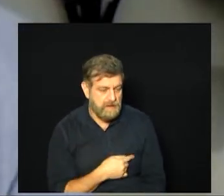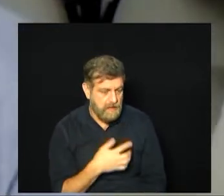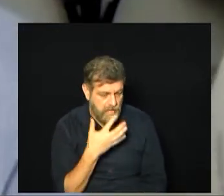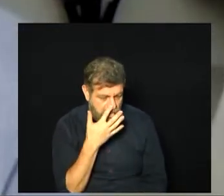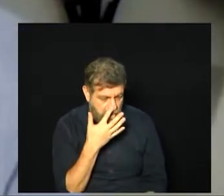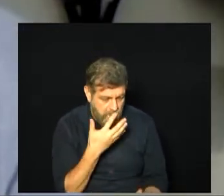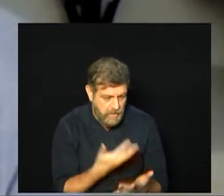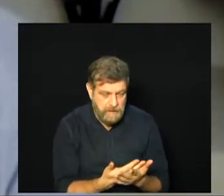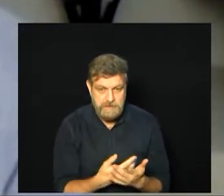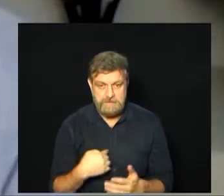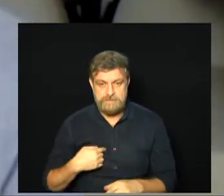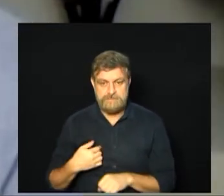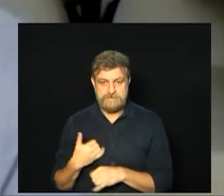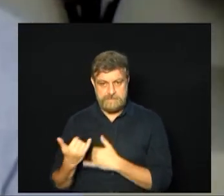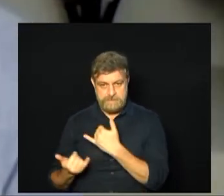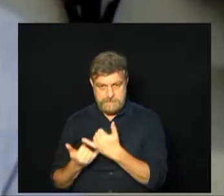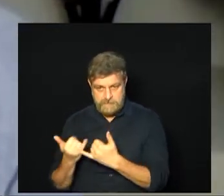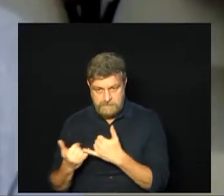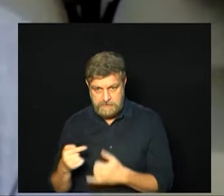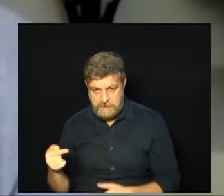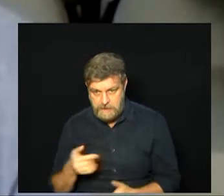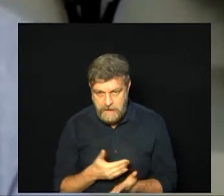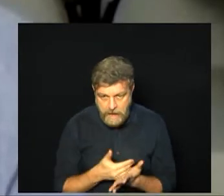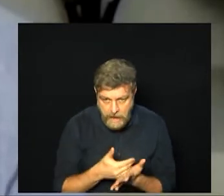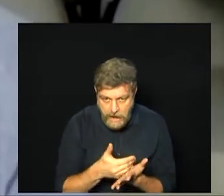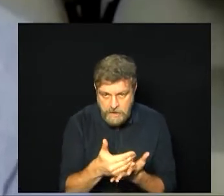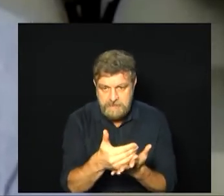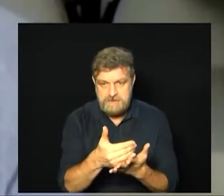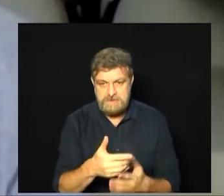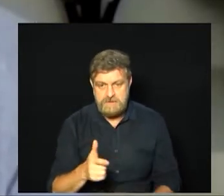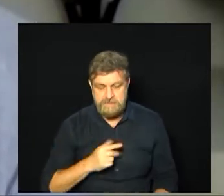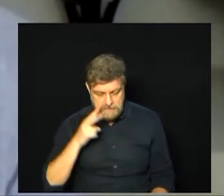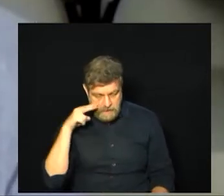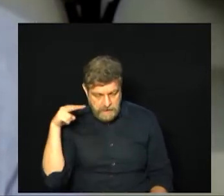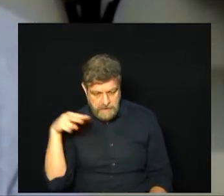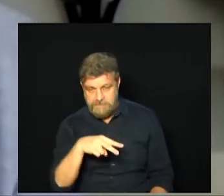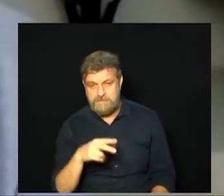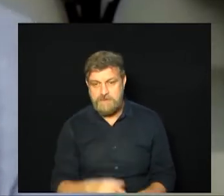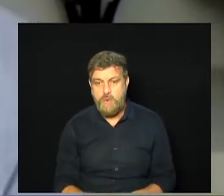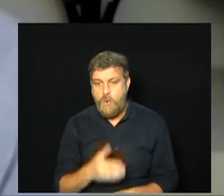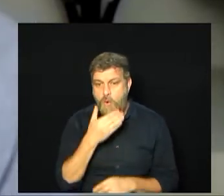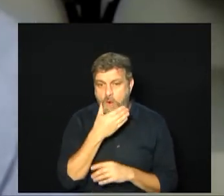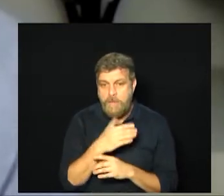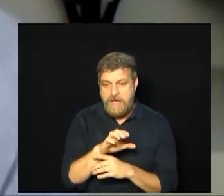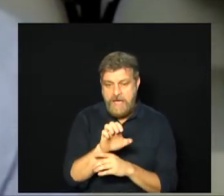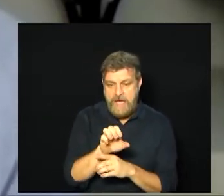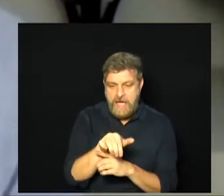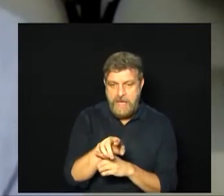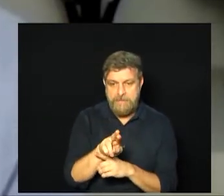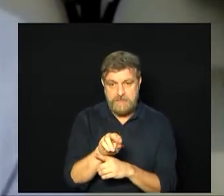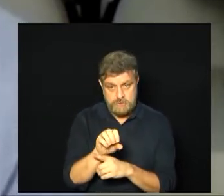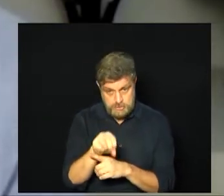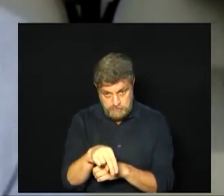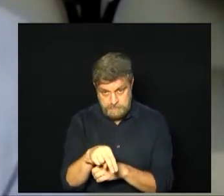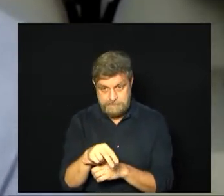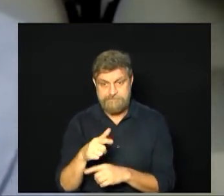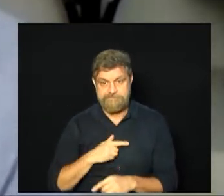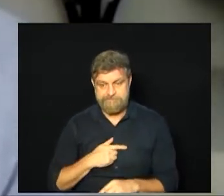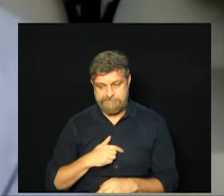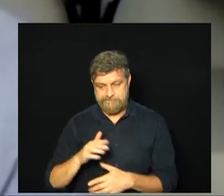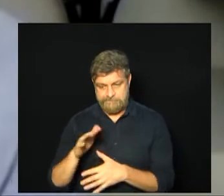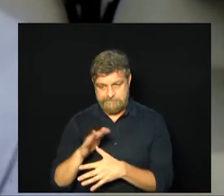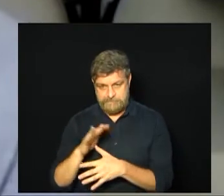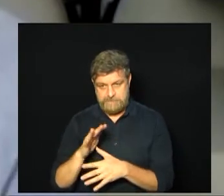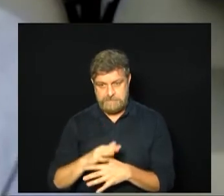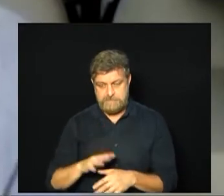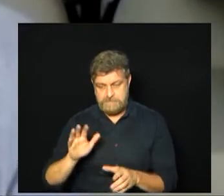esse início realmente do automobilismo. Minha iniciação foi através do Emerson Fittipaldi. Falo do